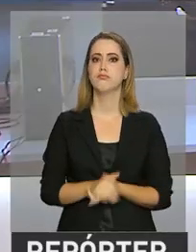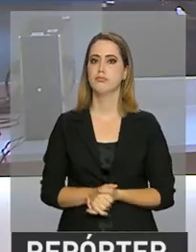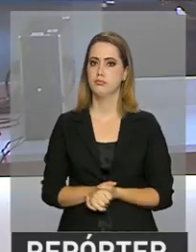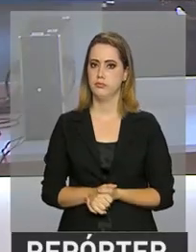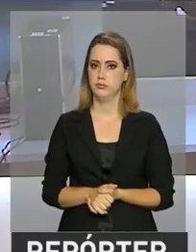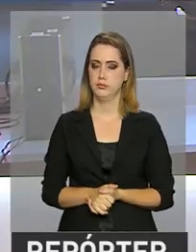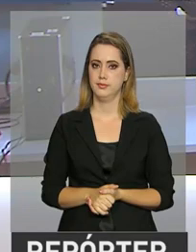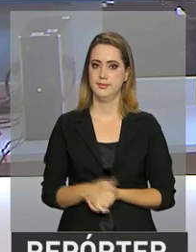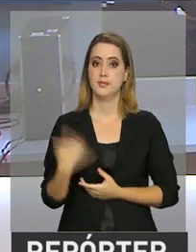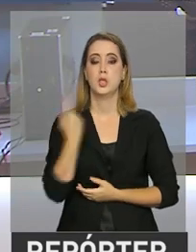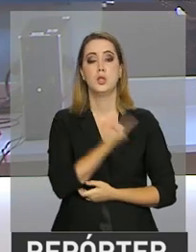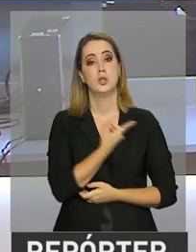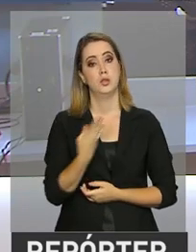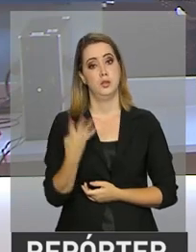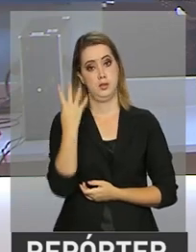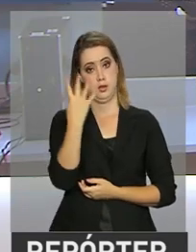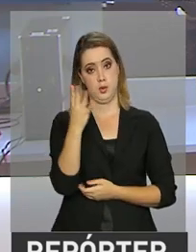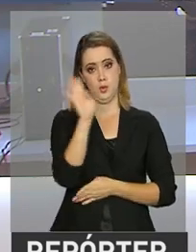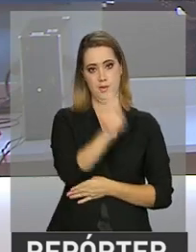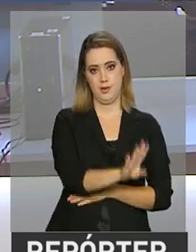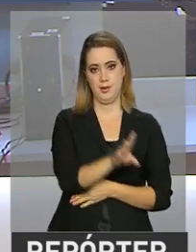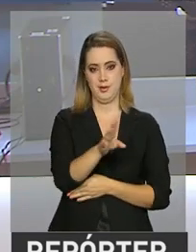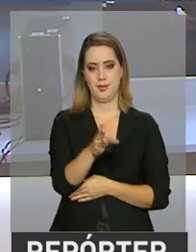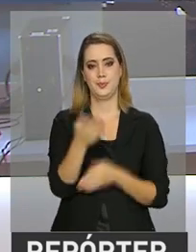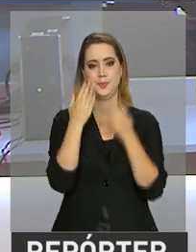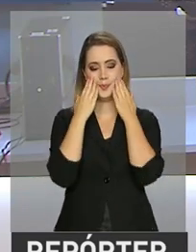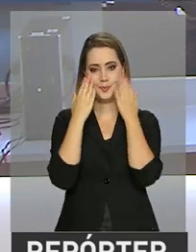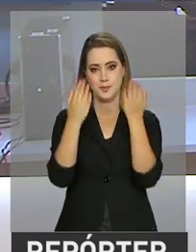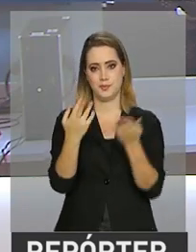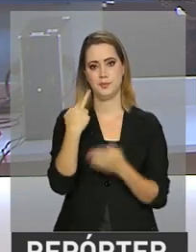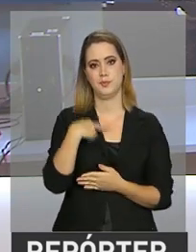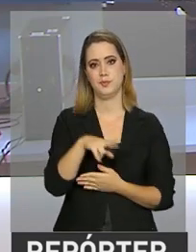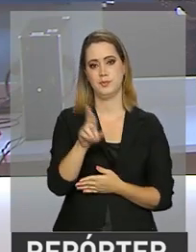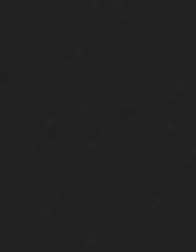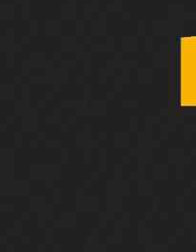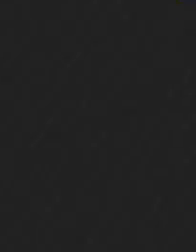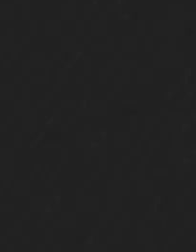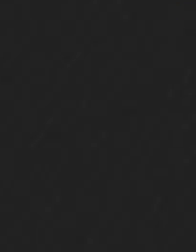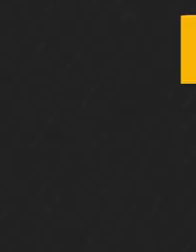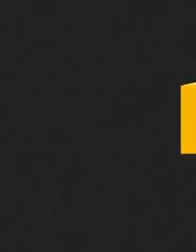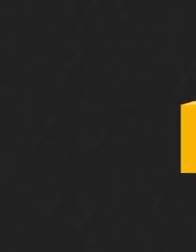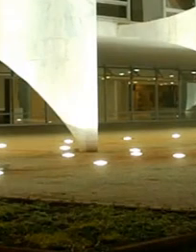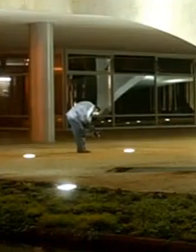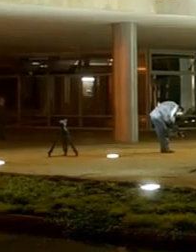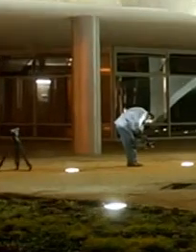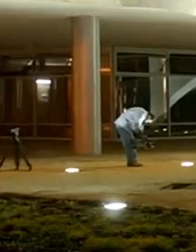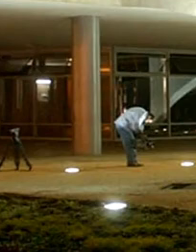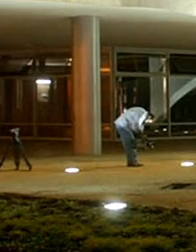Nós voltamos às 16h na próxima edição do Repórter NBR.